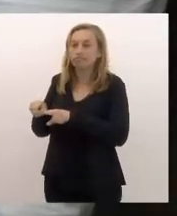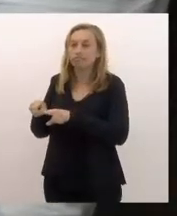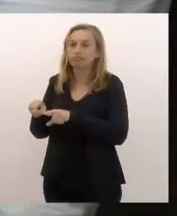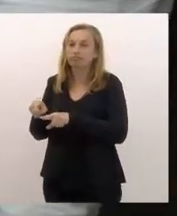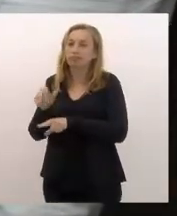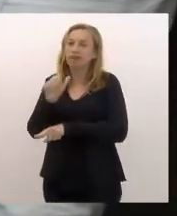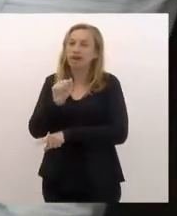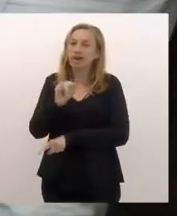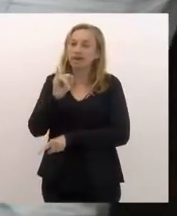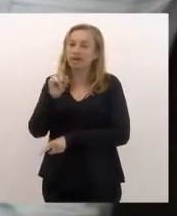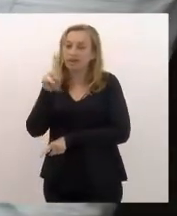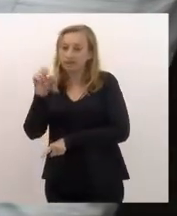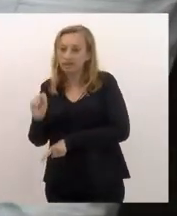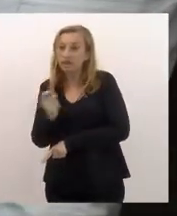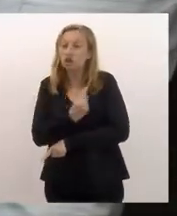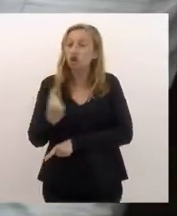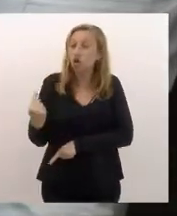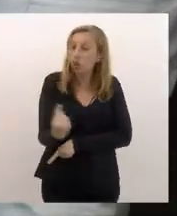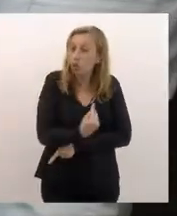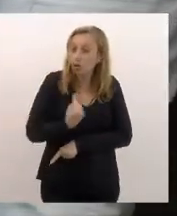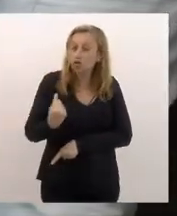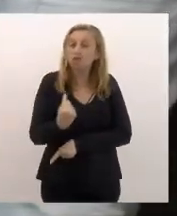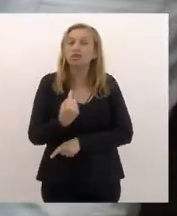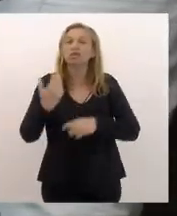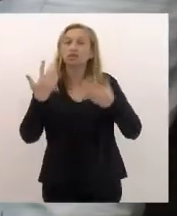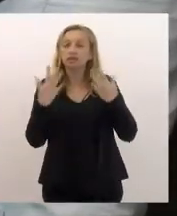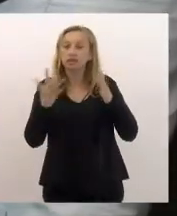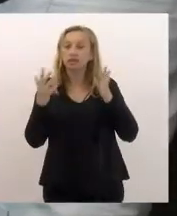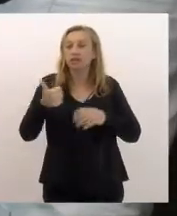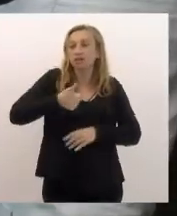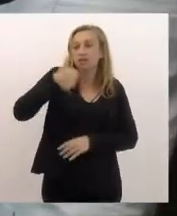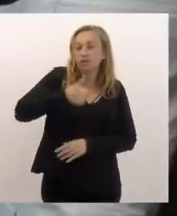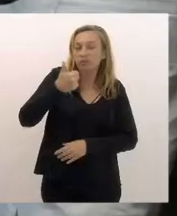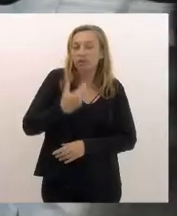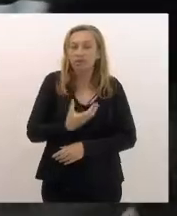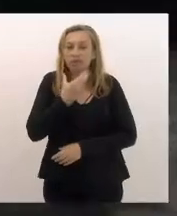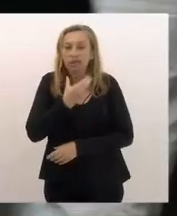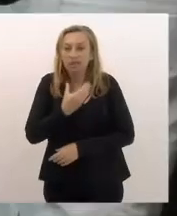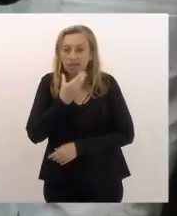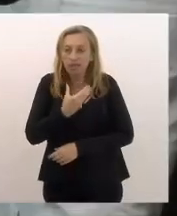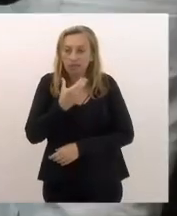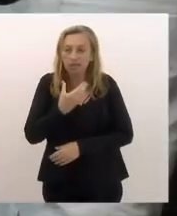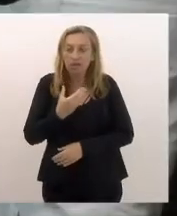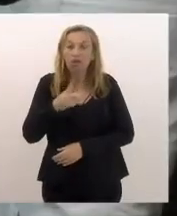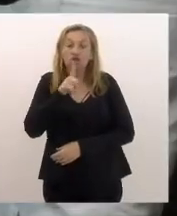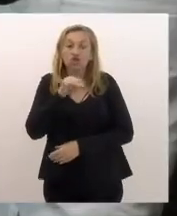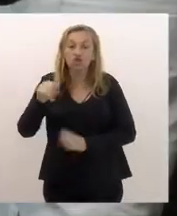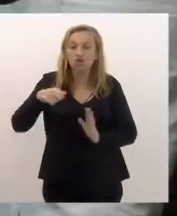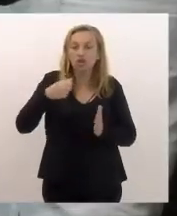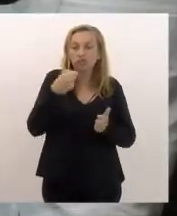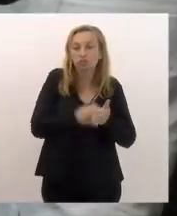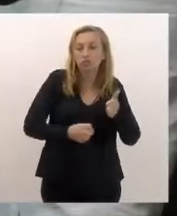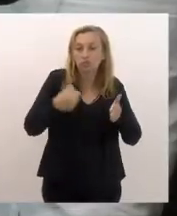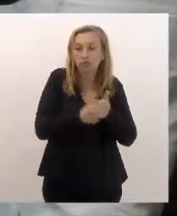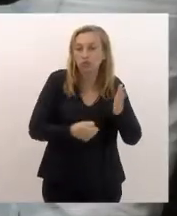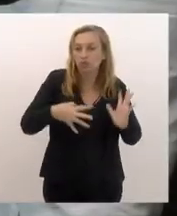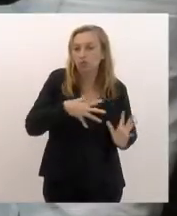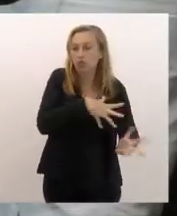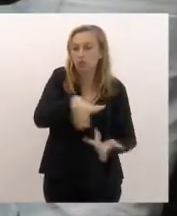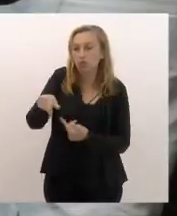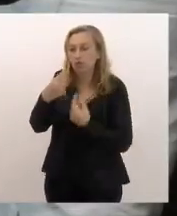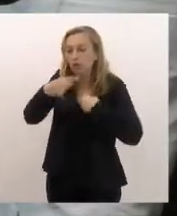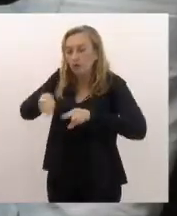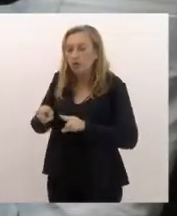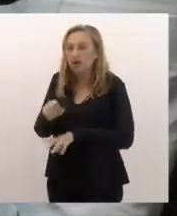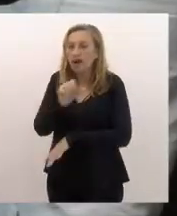AIDS. Nós comemoramos no dia 1º de dezembro o Dia Mundial de Luta contra a AIDS. A